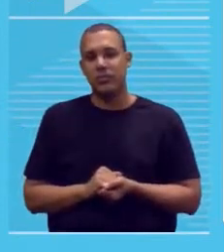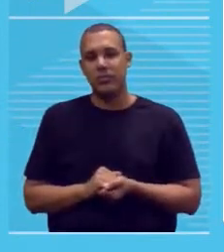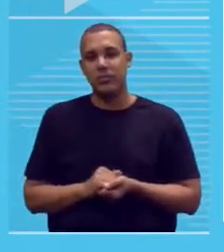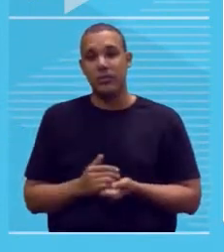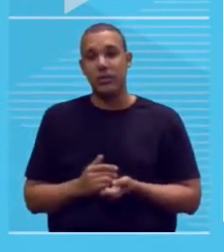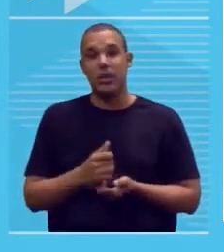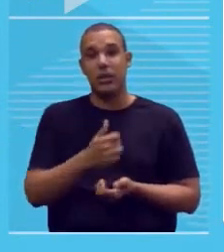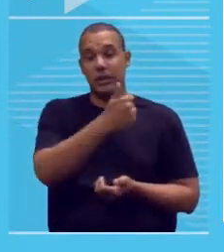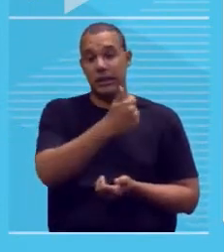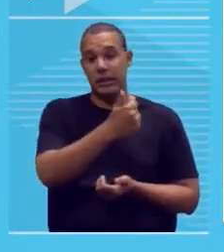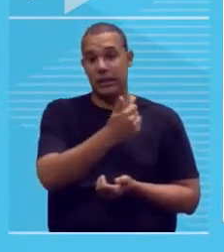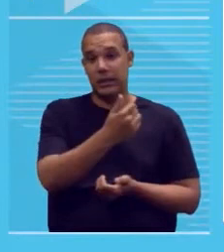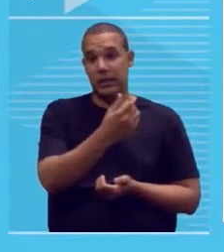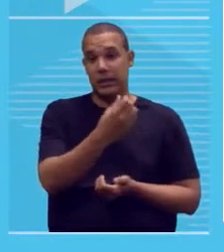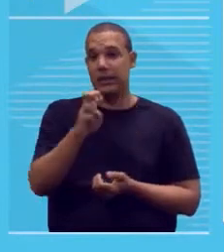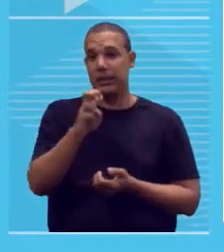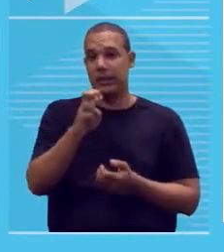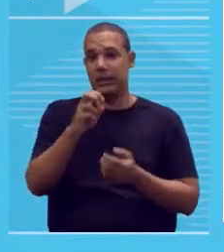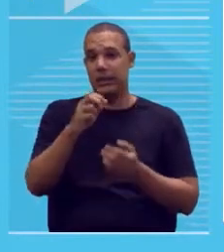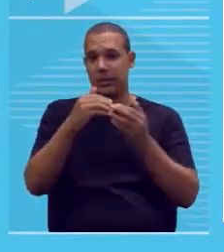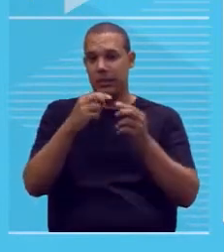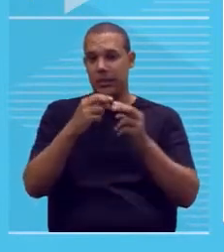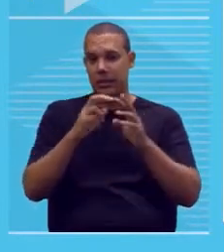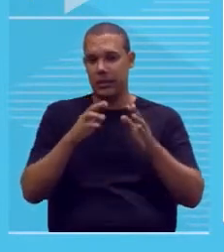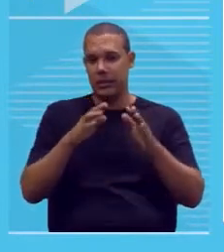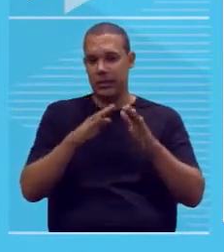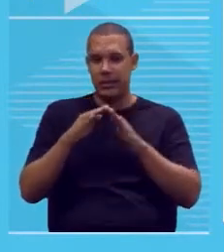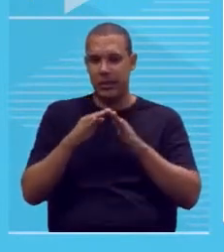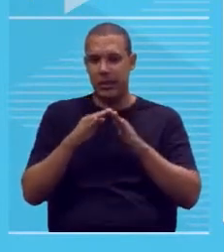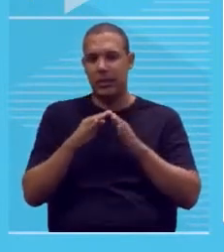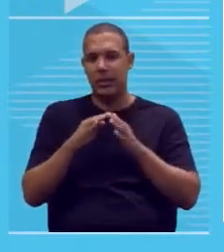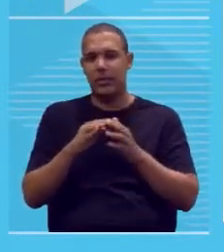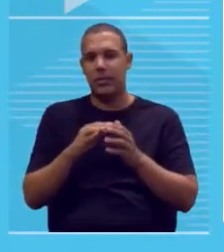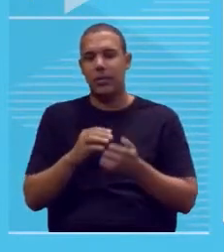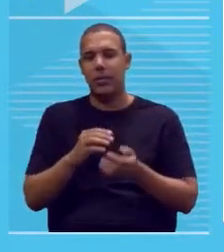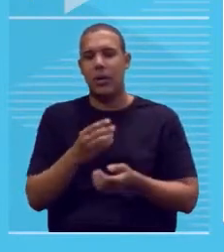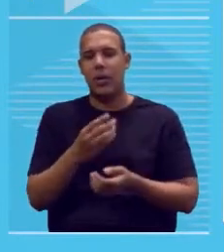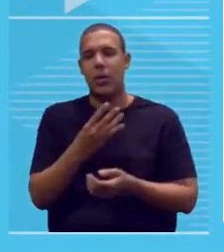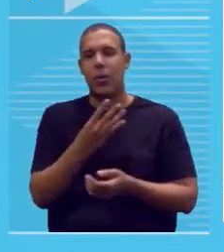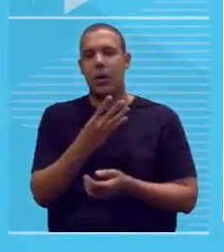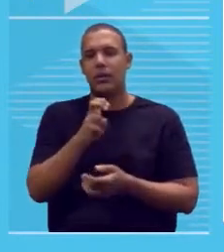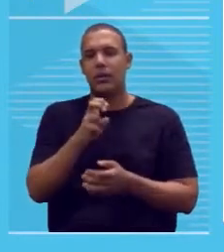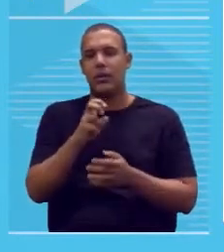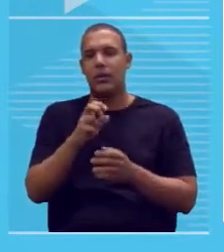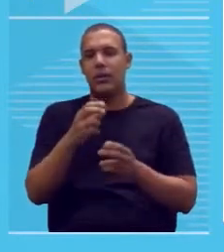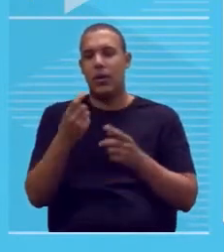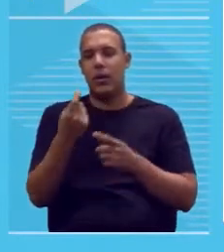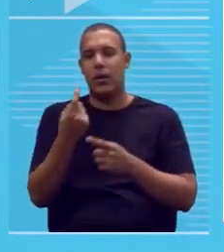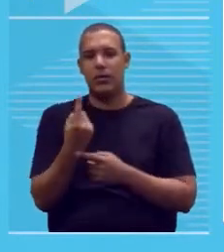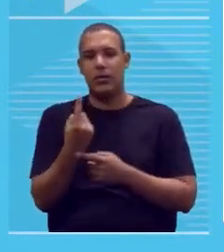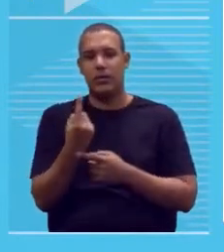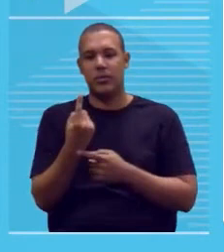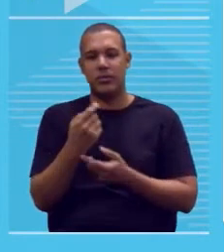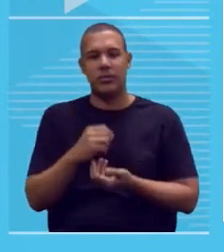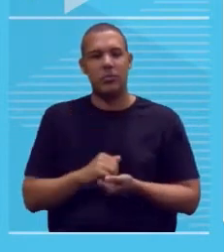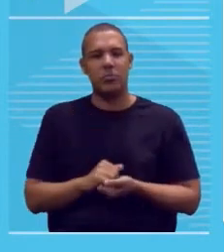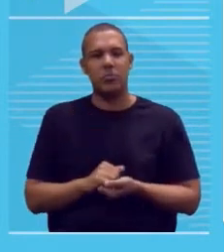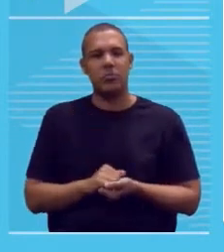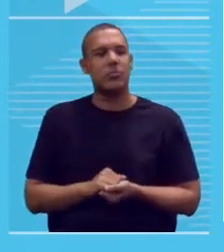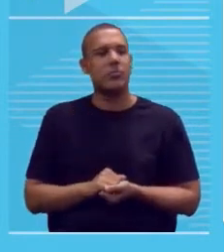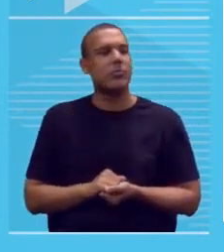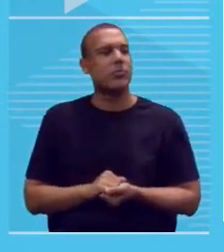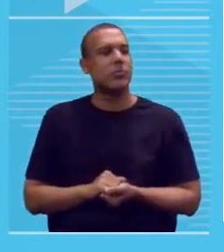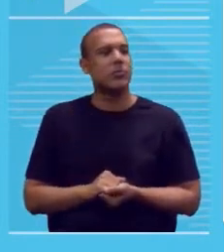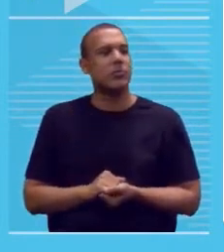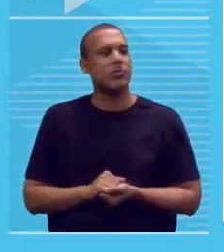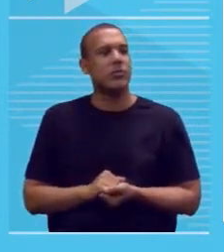é simétrico do 45. Tangente de 45 é 1. Como a minha inclinação se dá